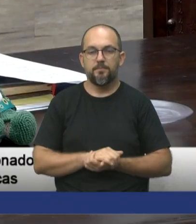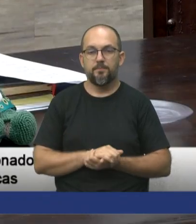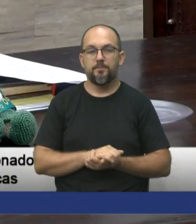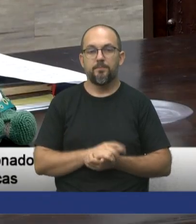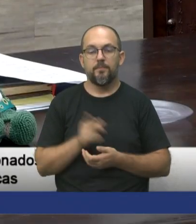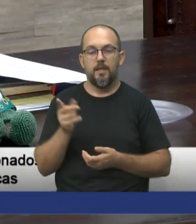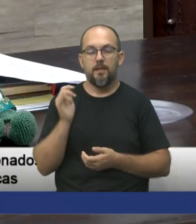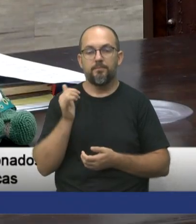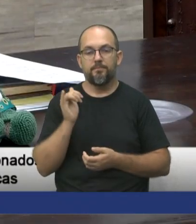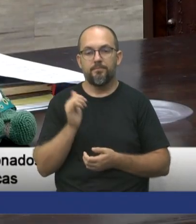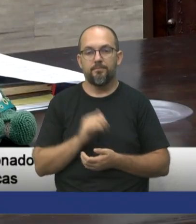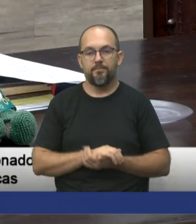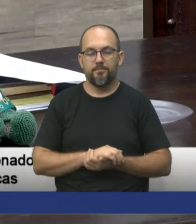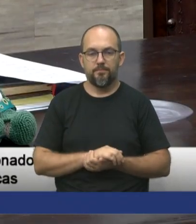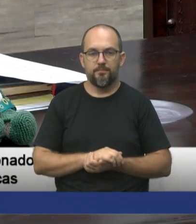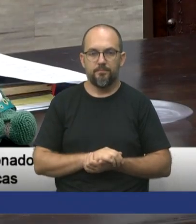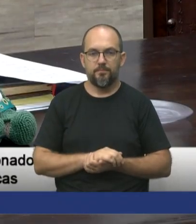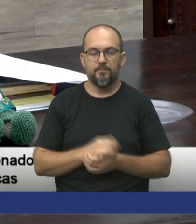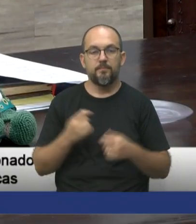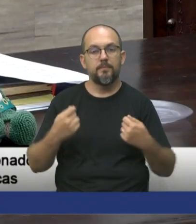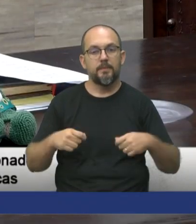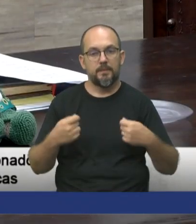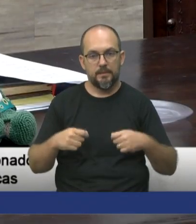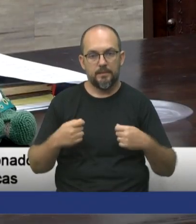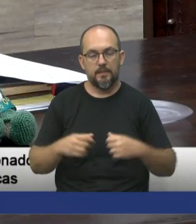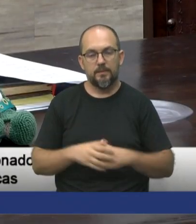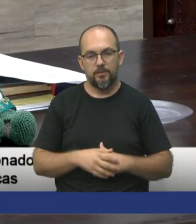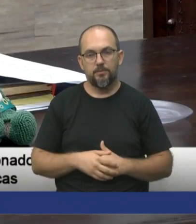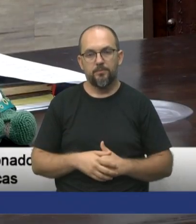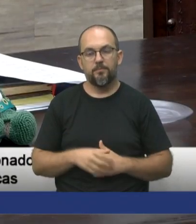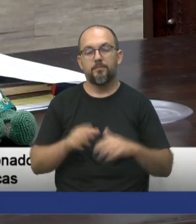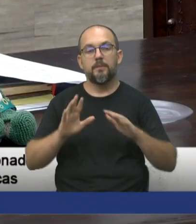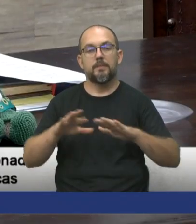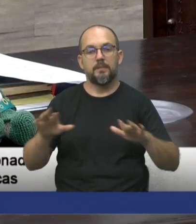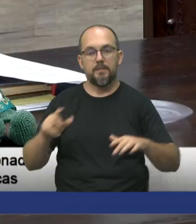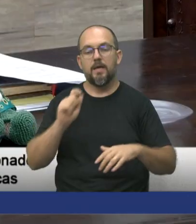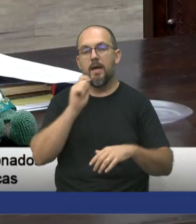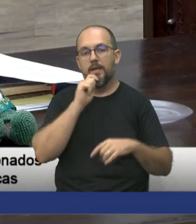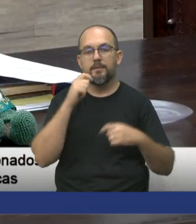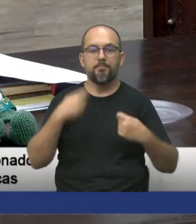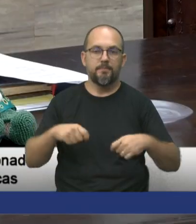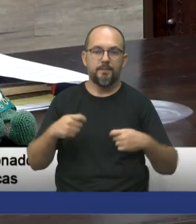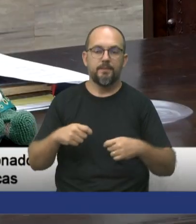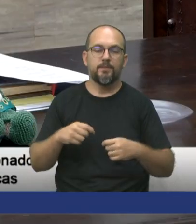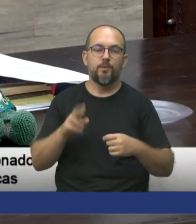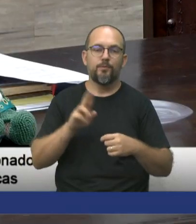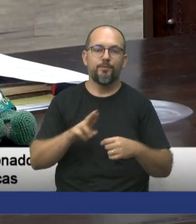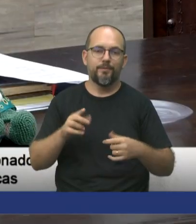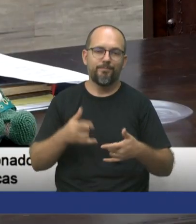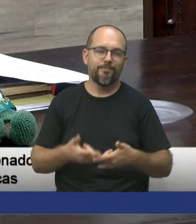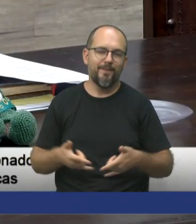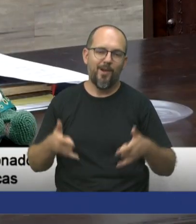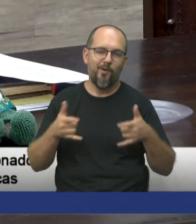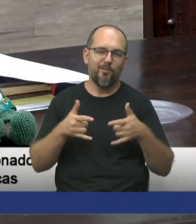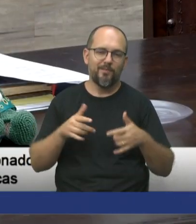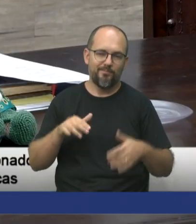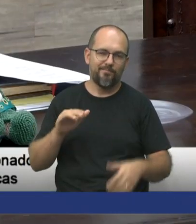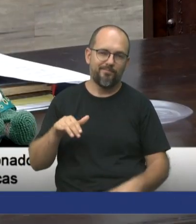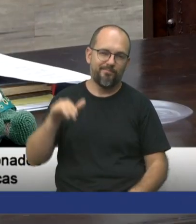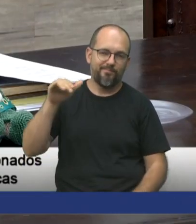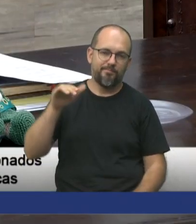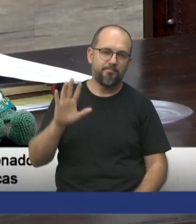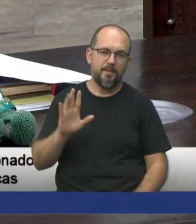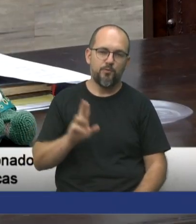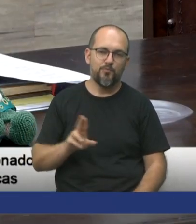relata isso, algumas necessidades que as crianças ainda tinham, como uso de fraldas, mesmo já mais velhas e tudo